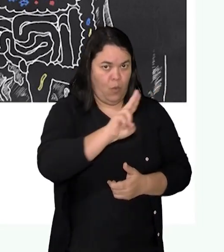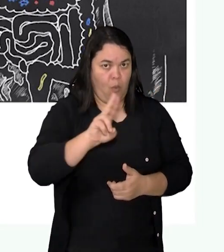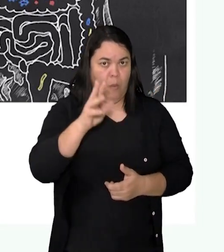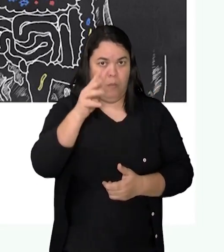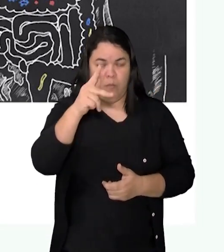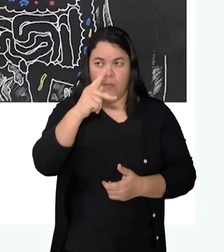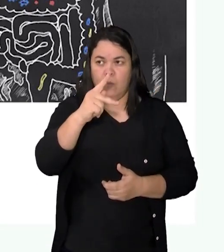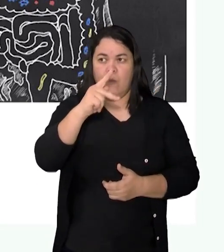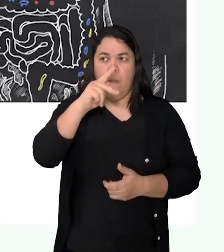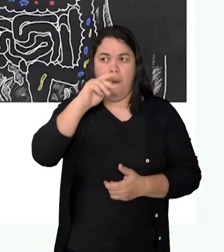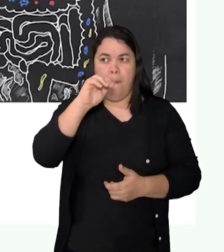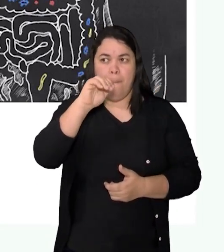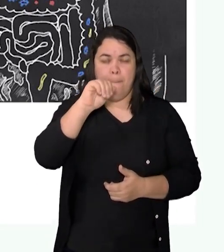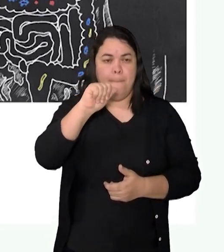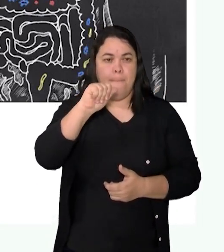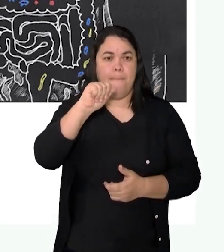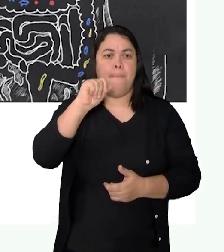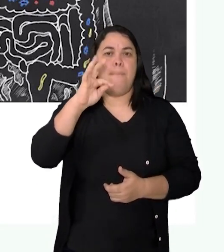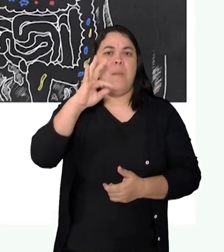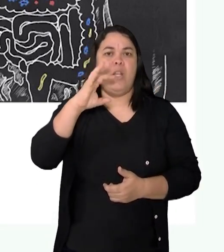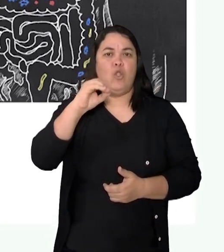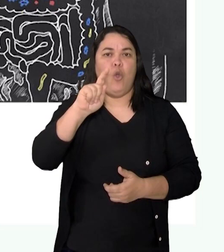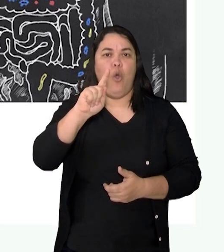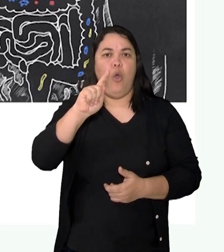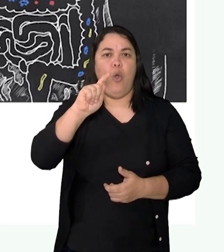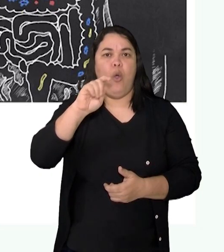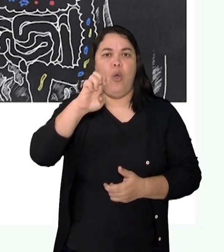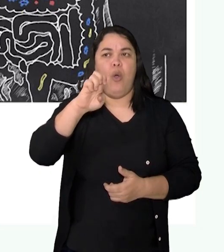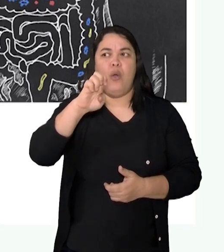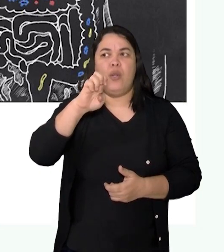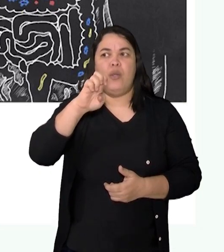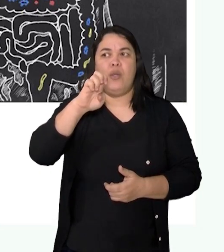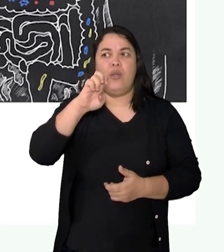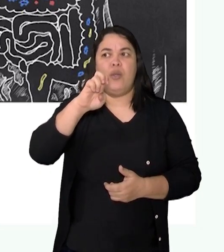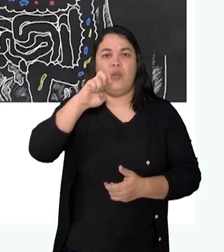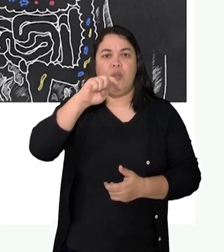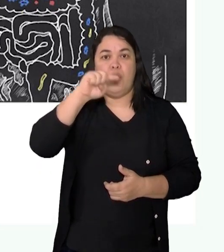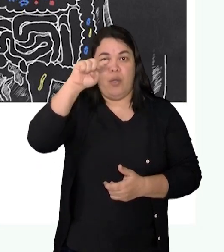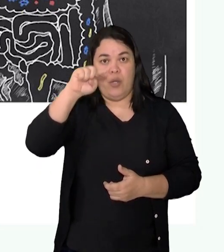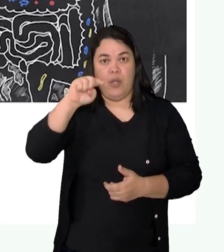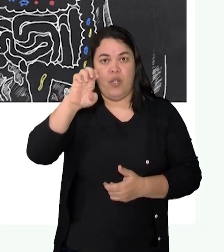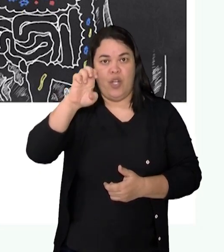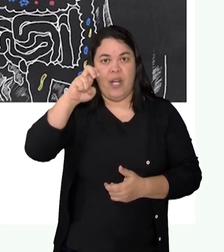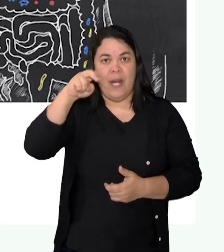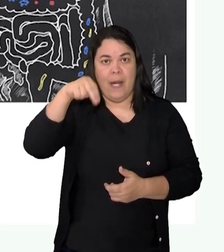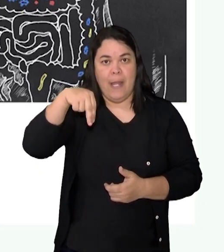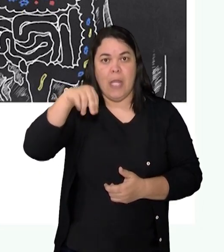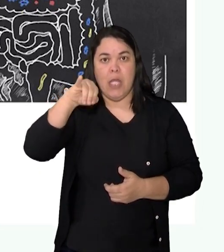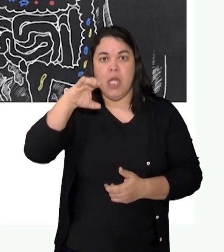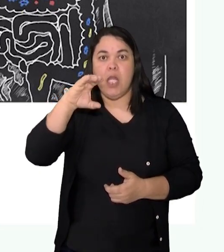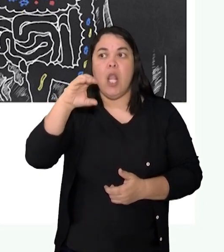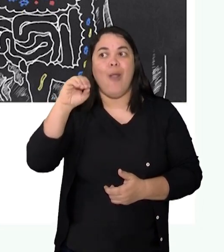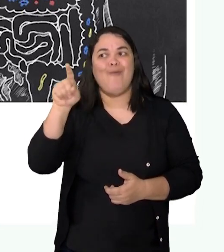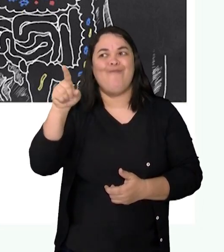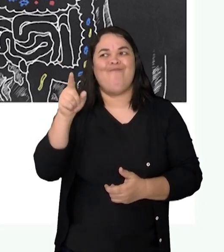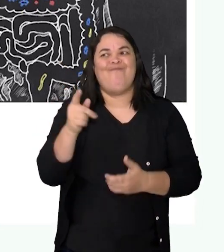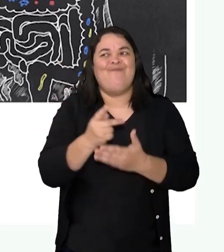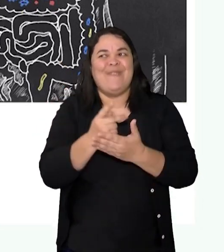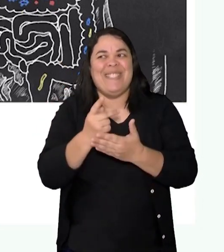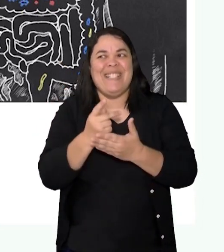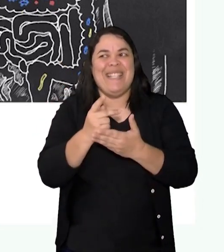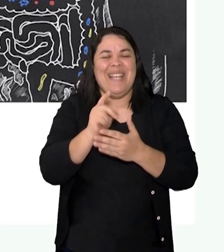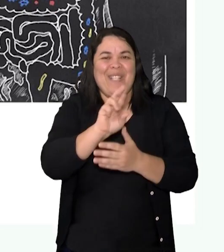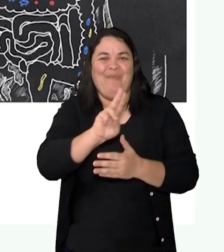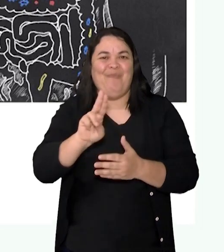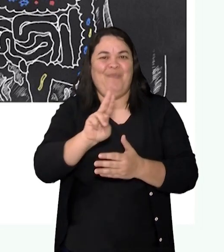patogênicos. Aqui a gente sabe que o acento não está no lugar correto, tá bom? A gente depois dá uma olhadinha aí como é que escreve direito. Aqui foi a imagem que